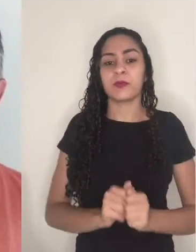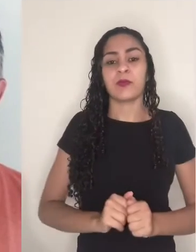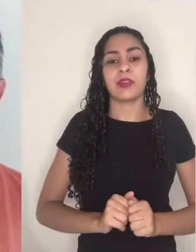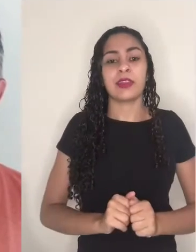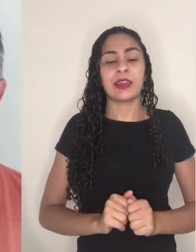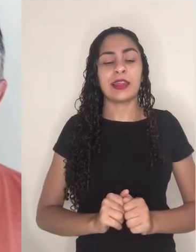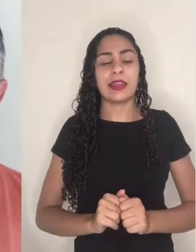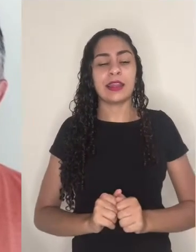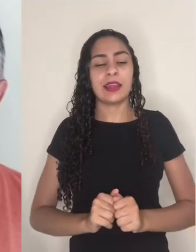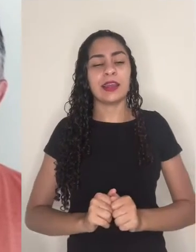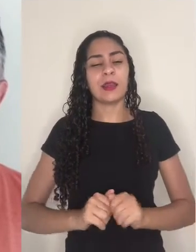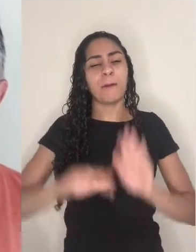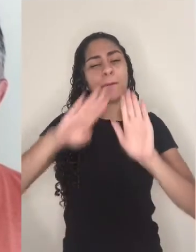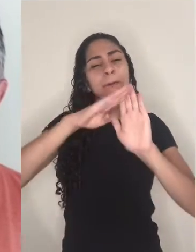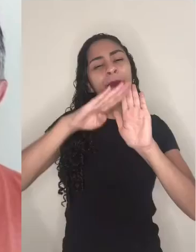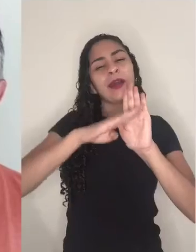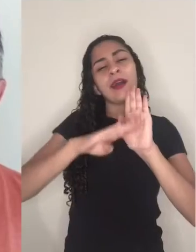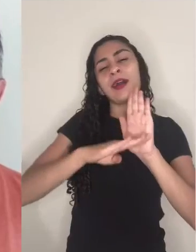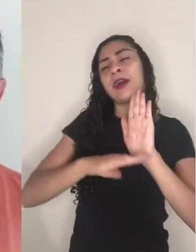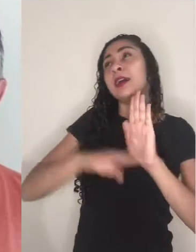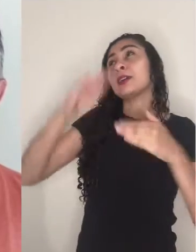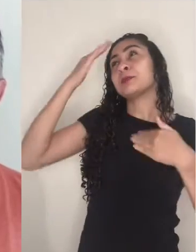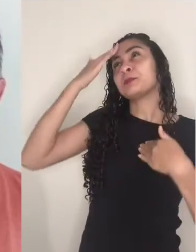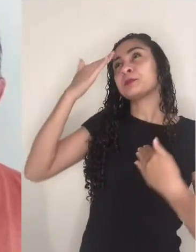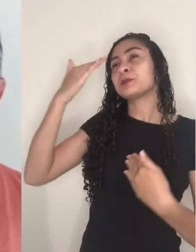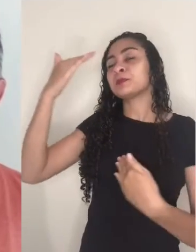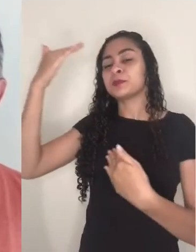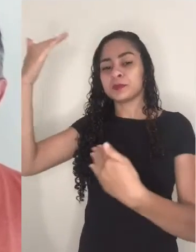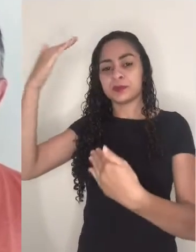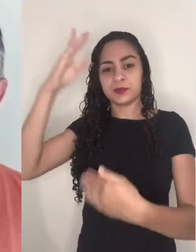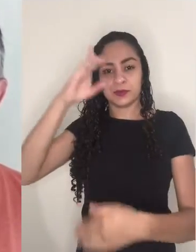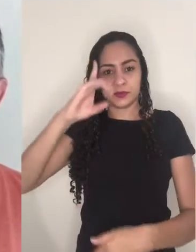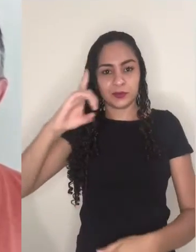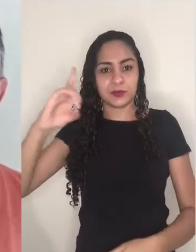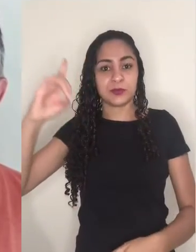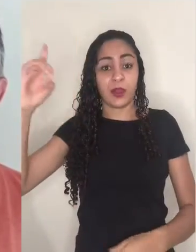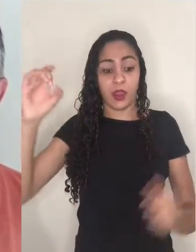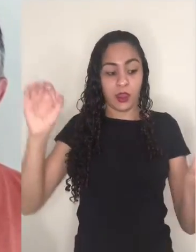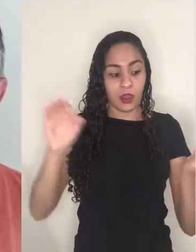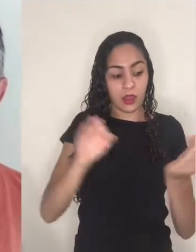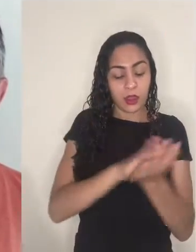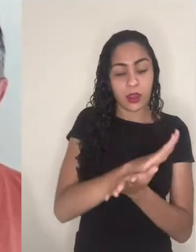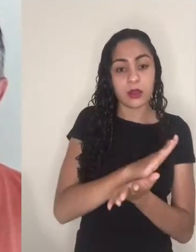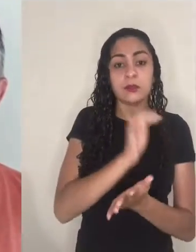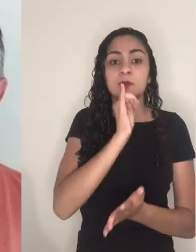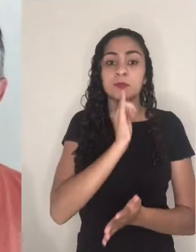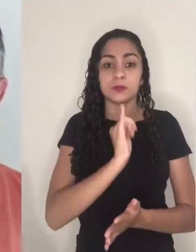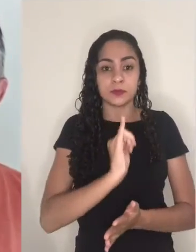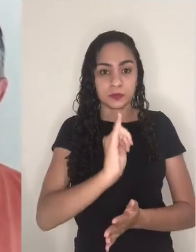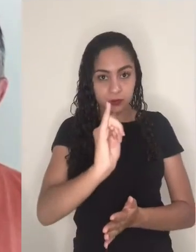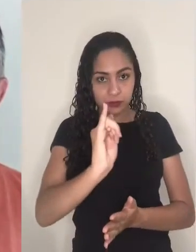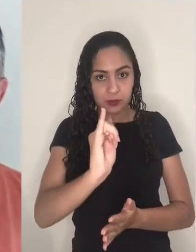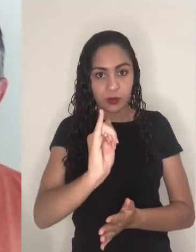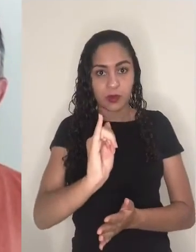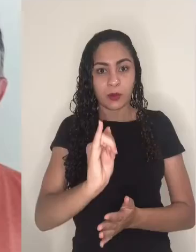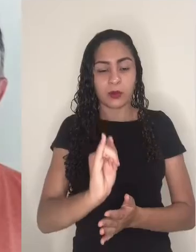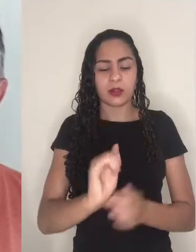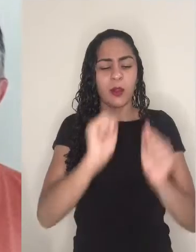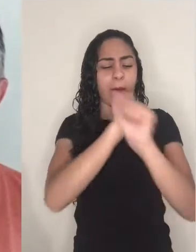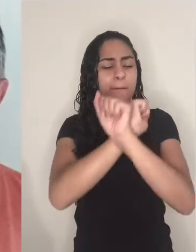os testemunhos de sua gratidão. Finalmente, ele conclui o salmo dizendo que depois de